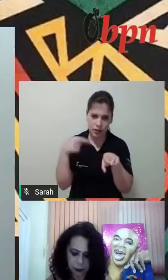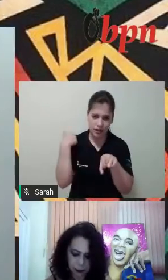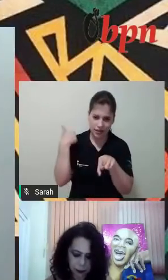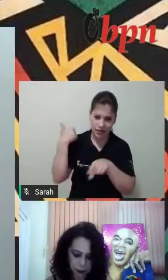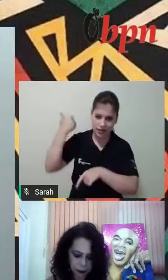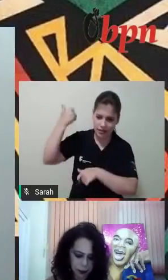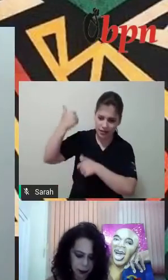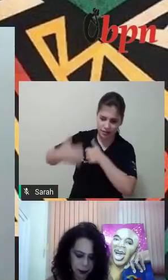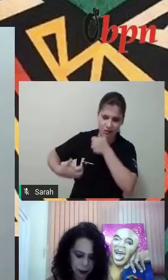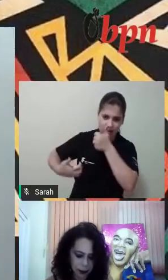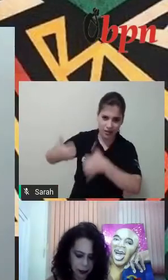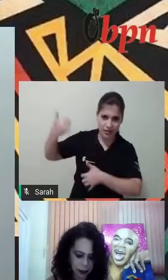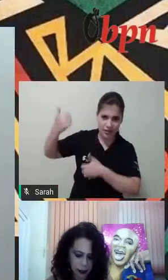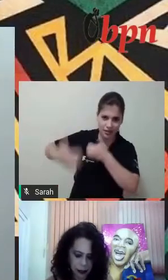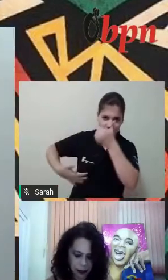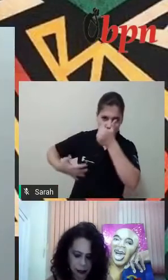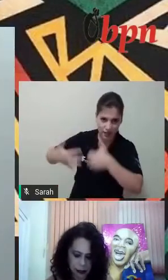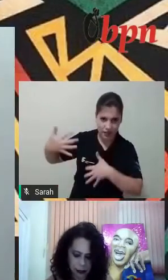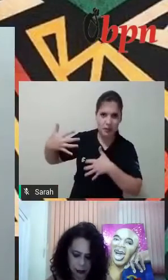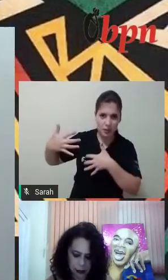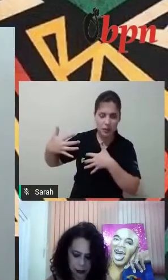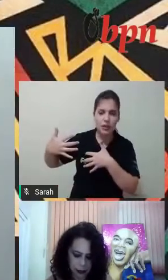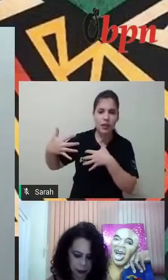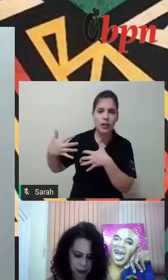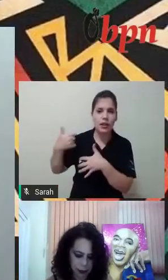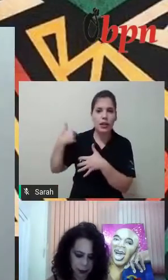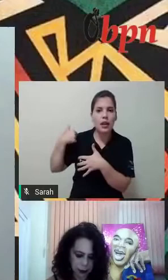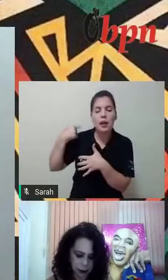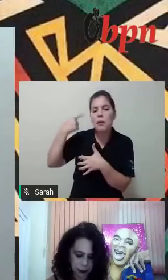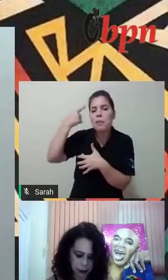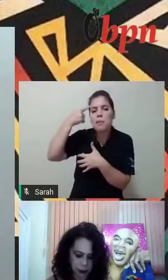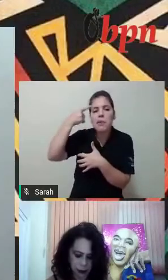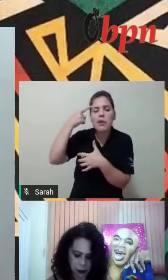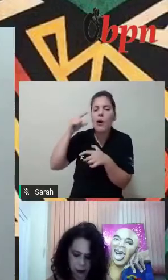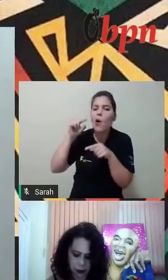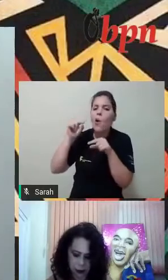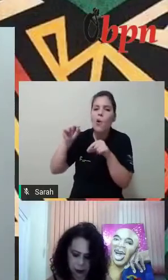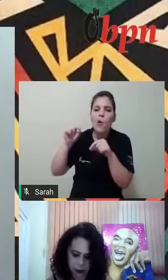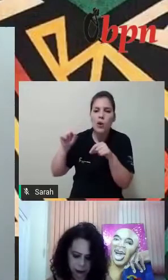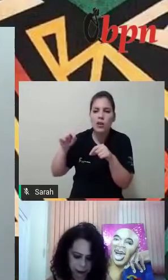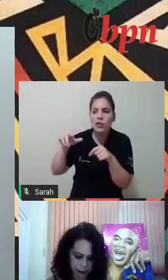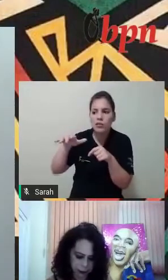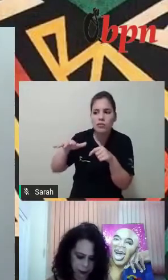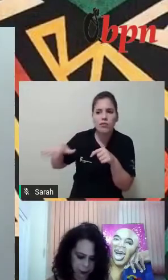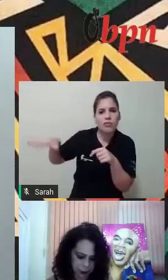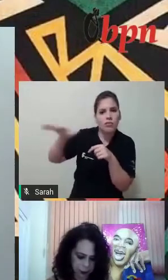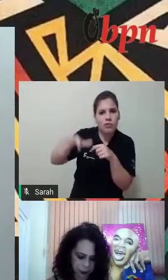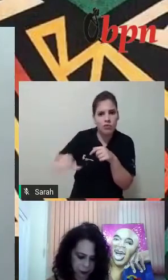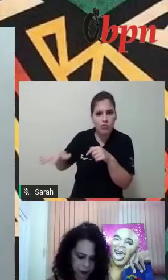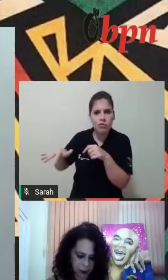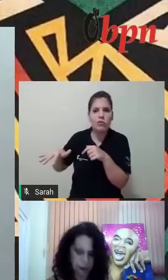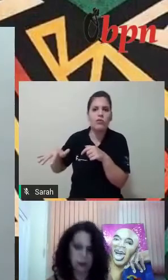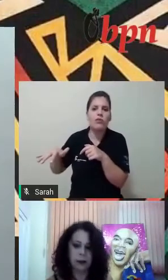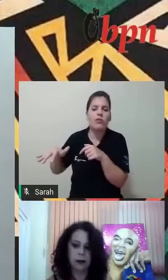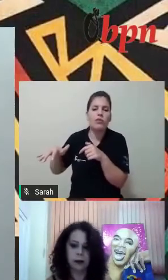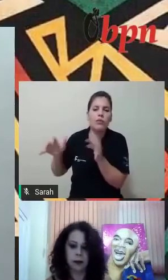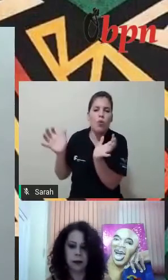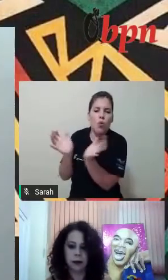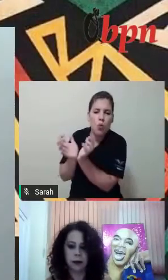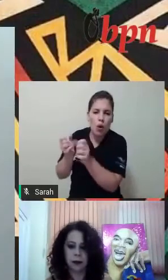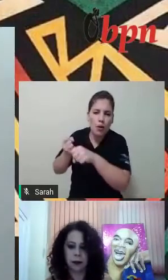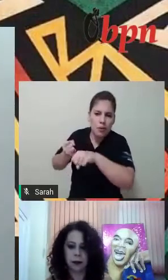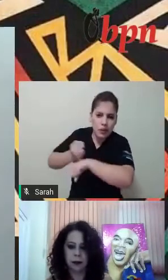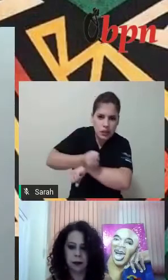esse corpo, né? A presença desse corpo, né? Que seja o corpo escravizado, que seja o corpo das